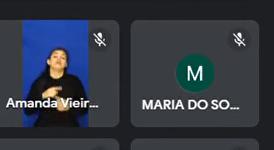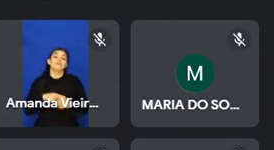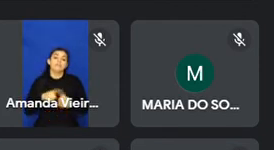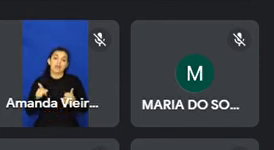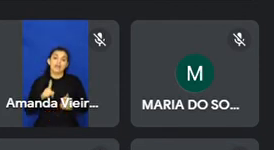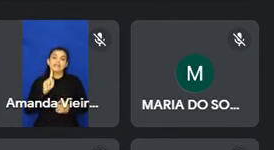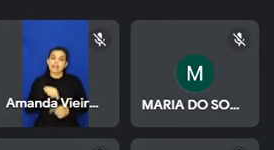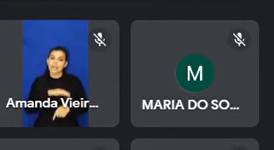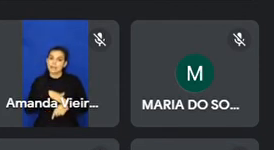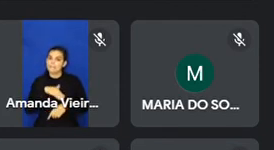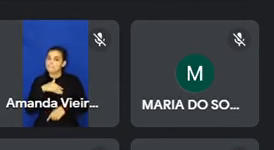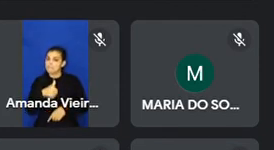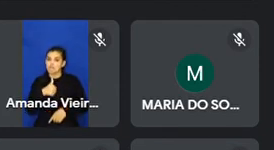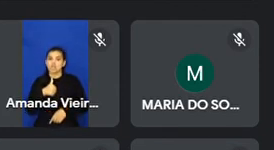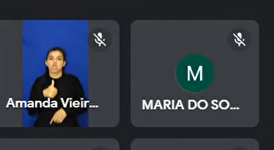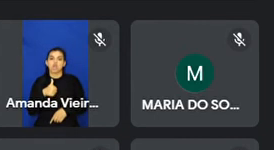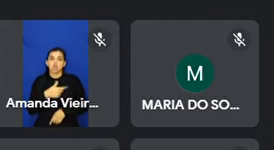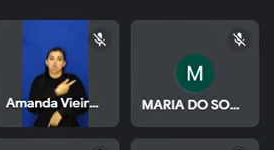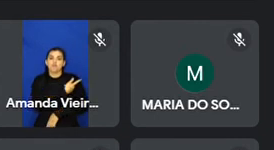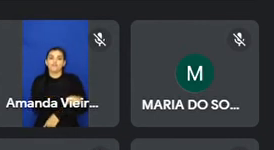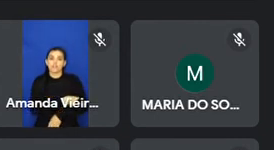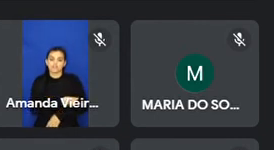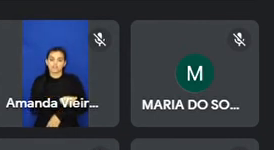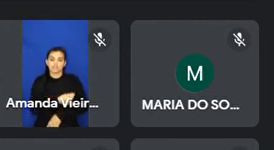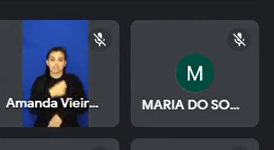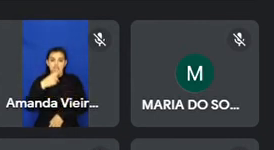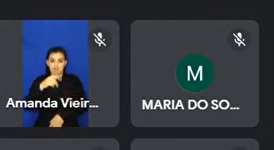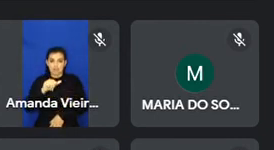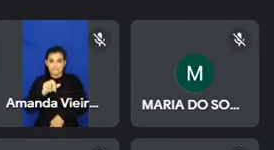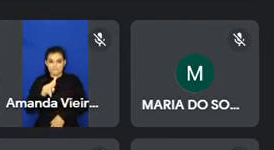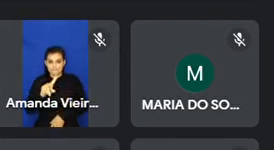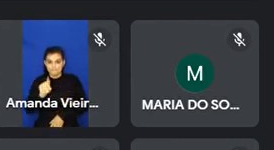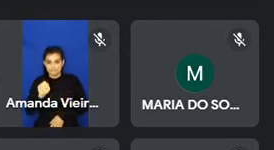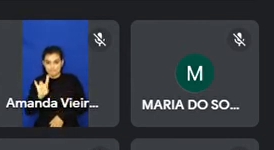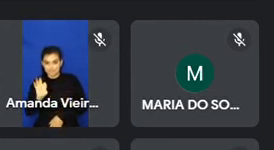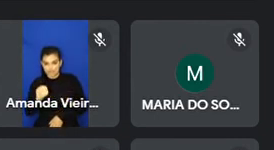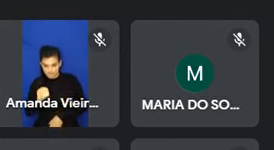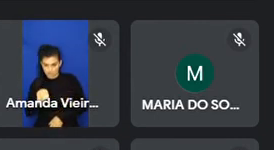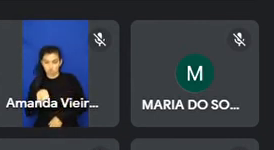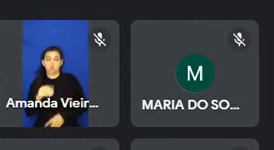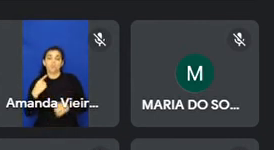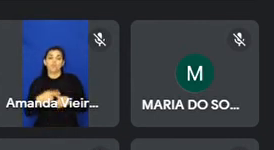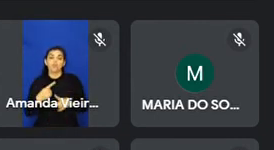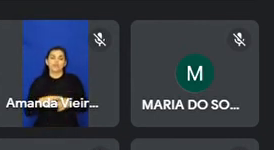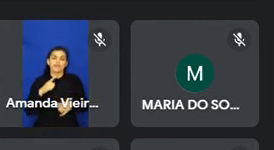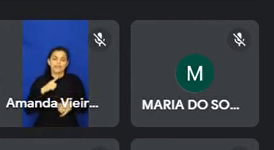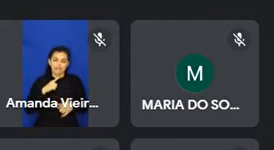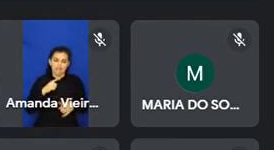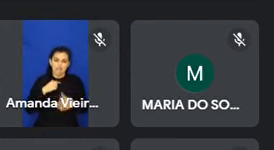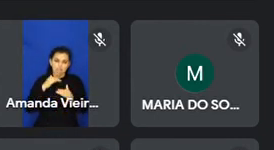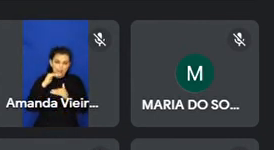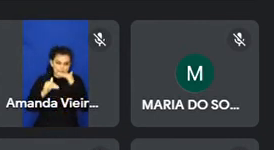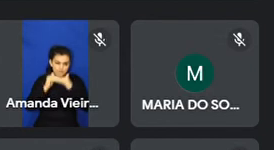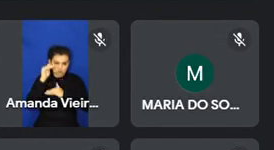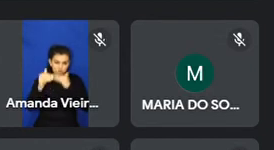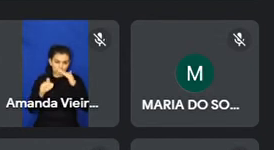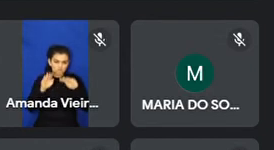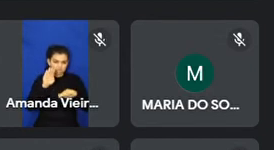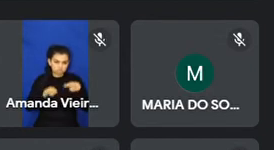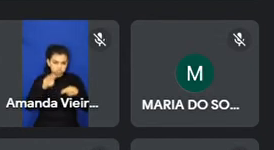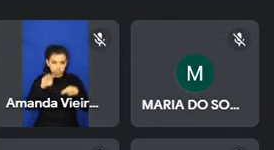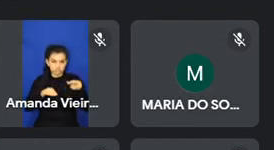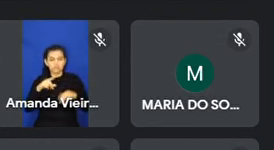vacinas, certo? Aquelas vacinas padrão ouro. Porque nesse processo de atenuação, ao contrário do processo de inativação, a